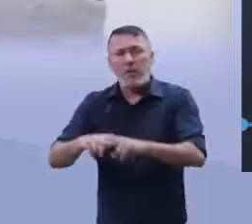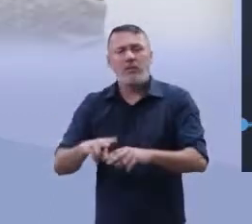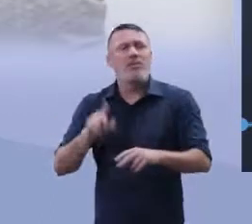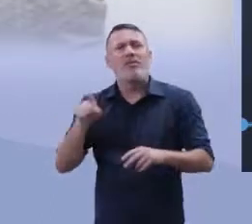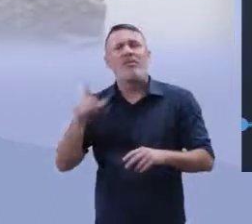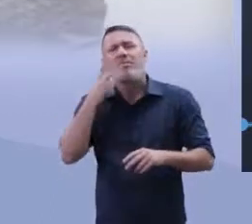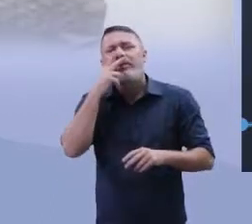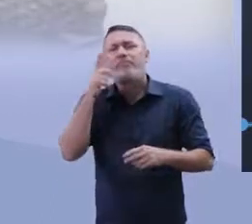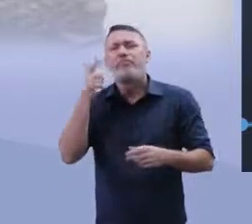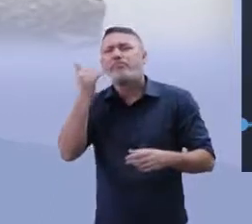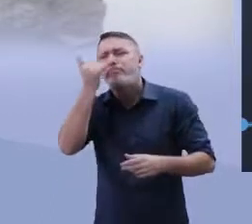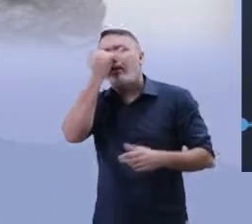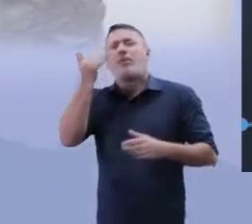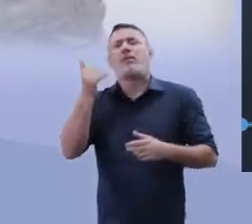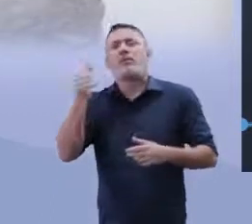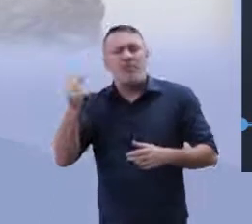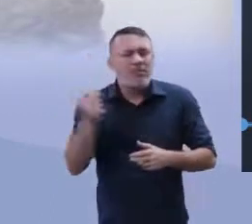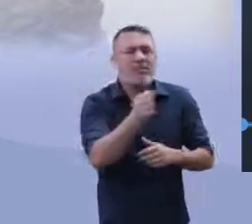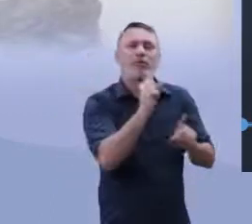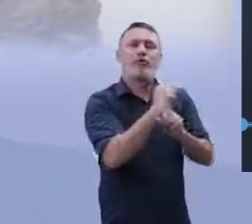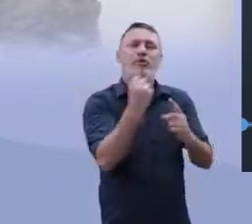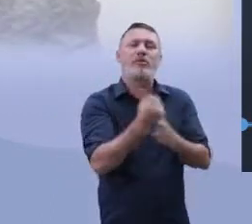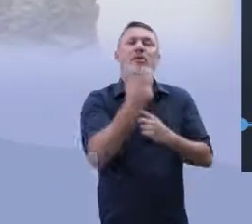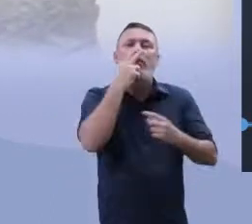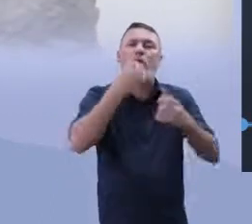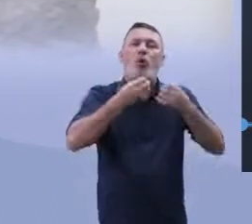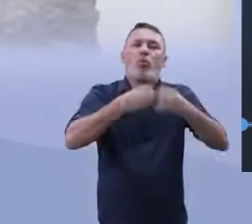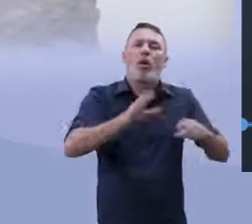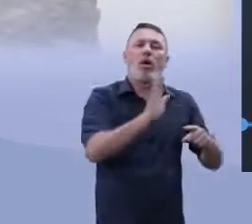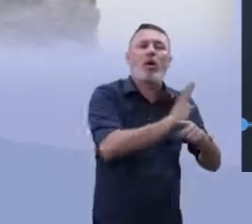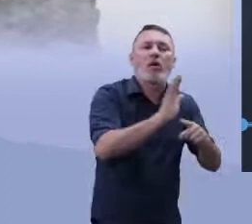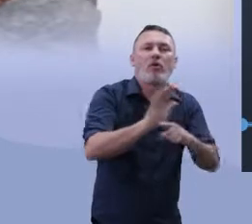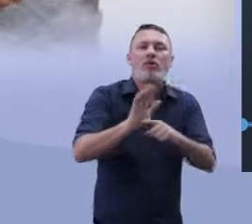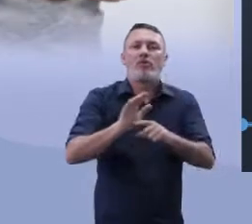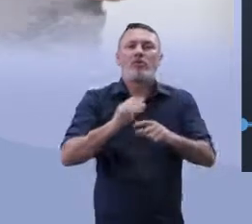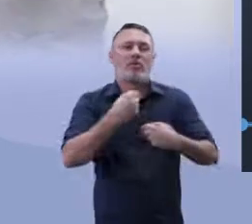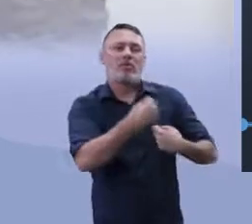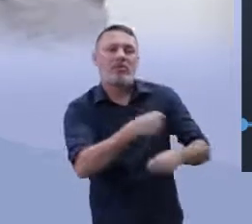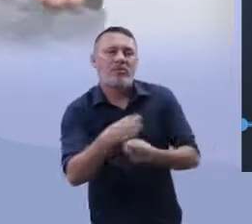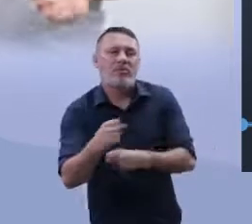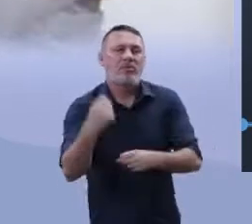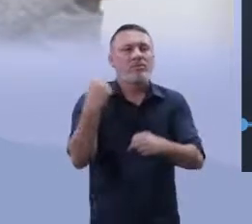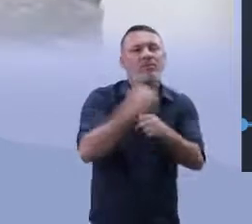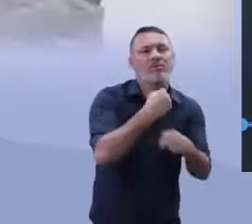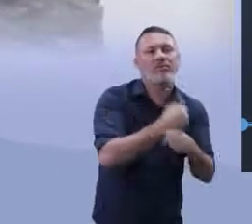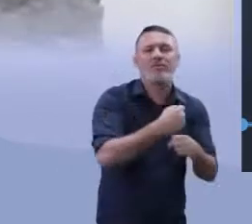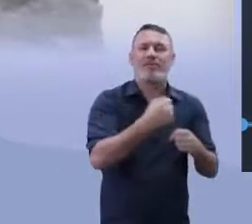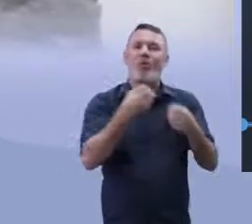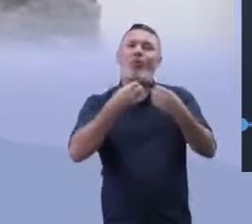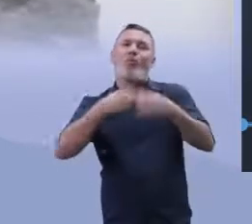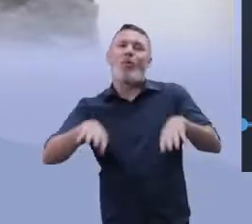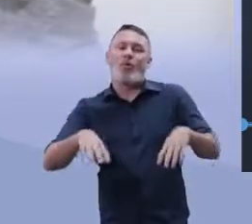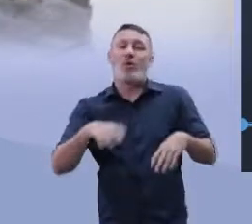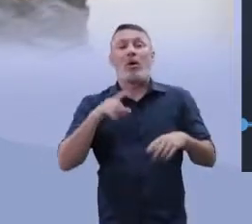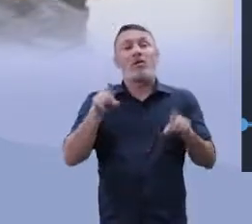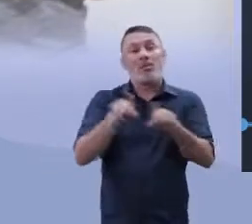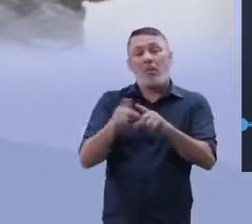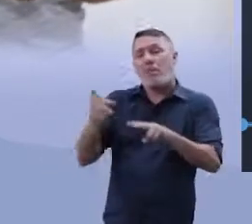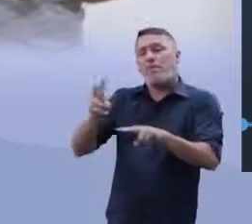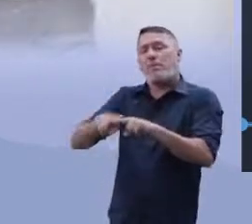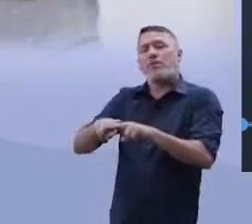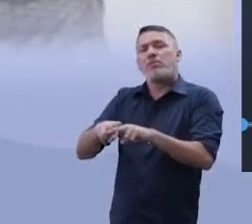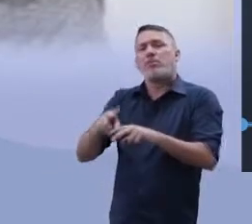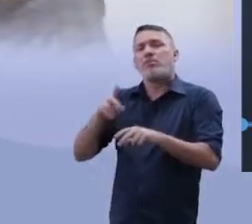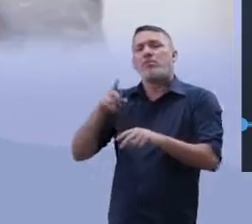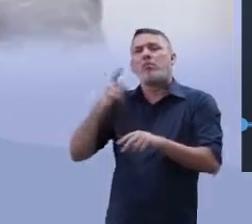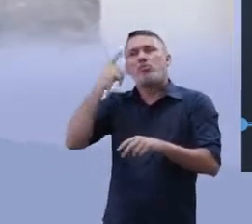né? Preciso colocá-lo distante da sociedade. Ele pode fazer um trabalho comunitário, ele pode ficar preso, né, por um período. Então, o problema